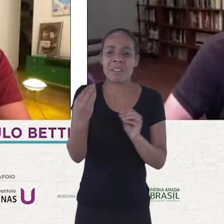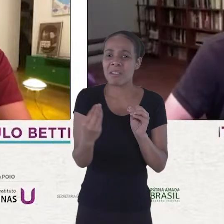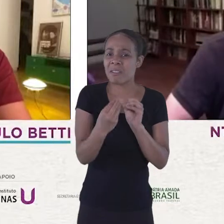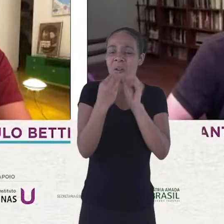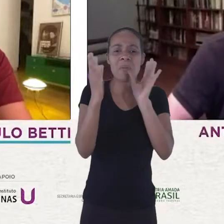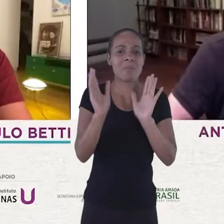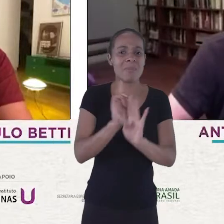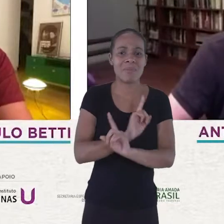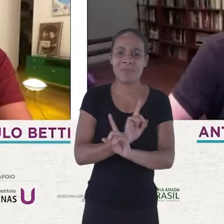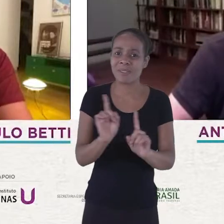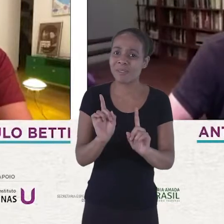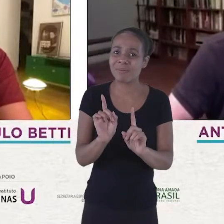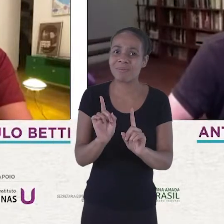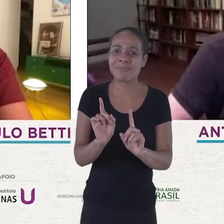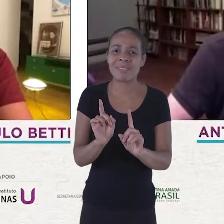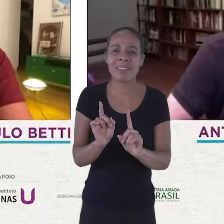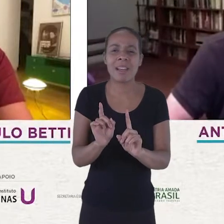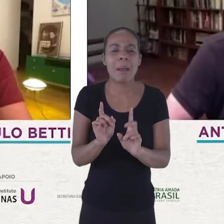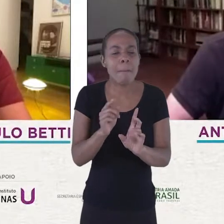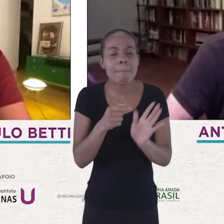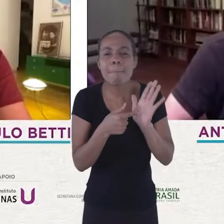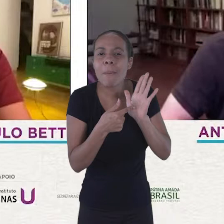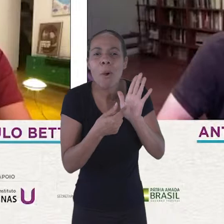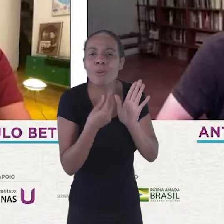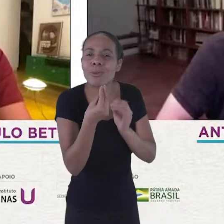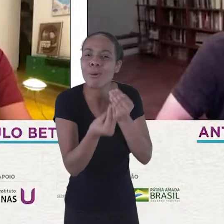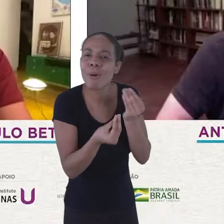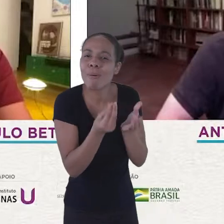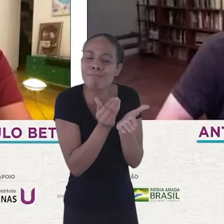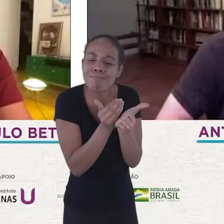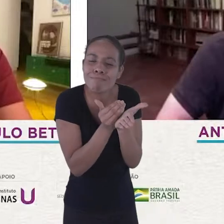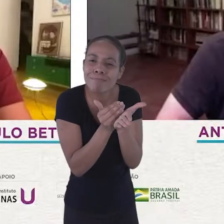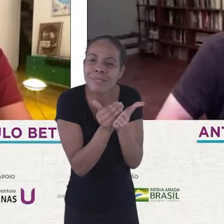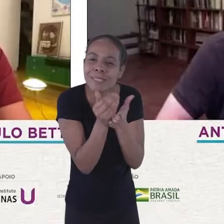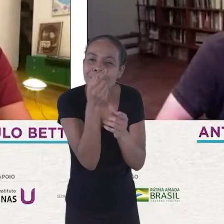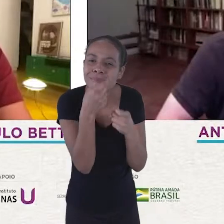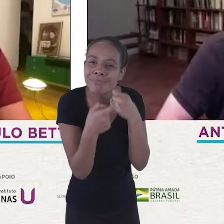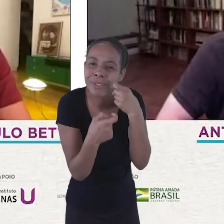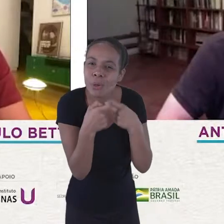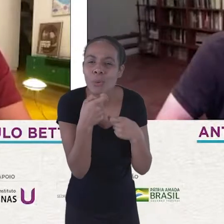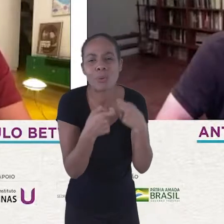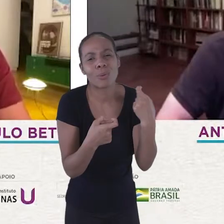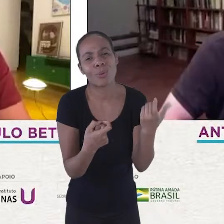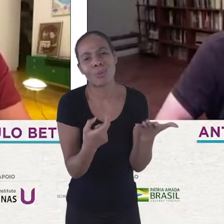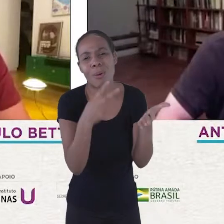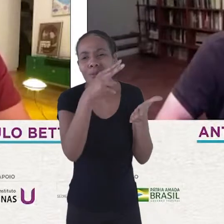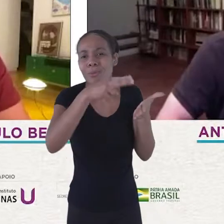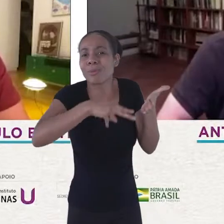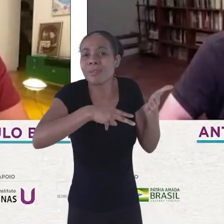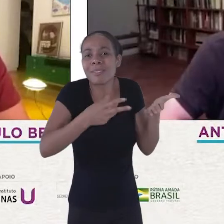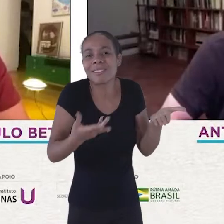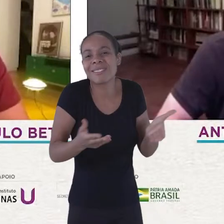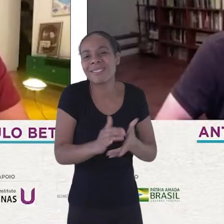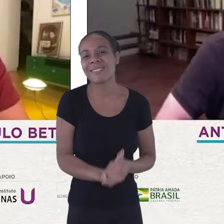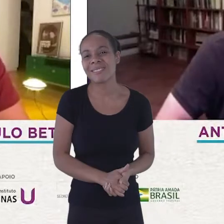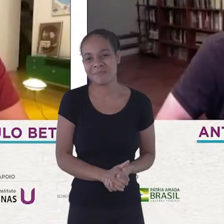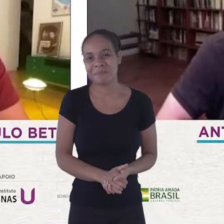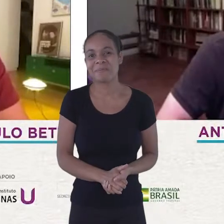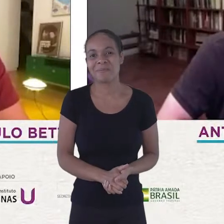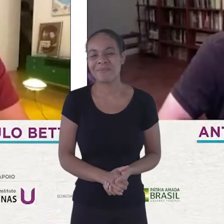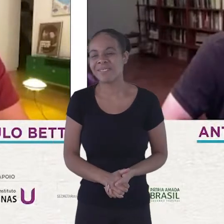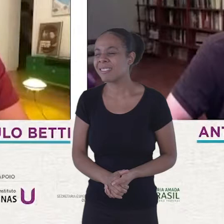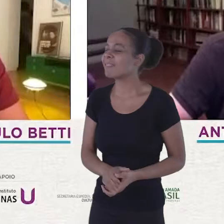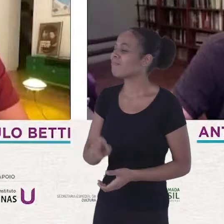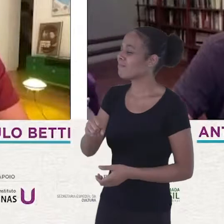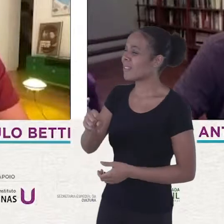a iniciação sexual, né? Que delícia, que coisa... Não, é incrível mesmo. O Stepan